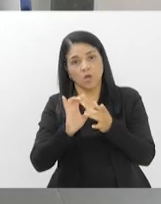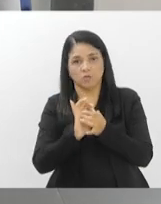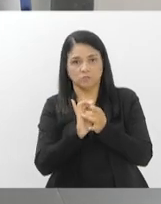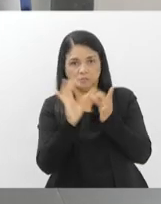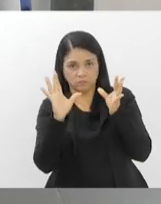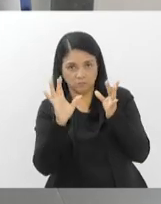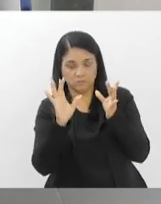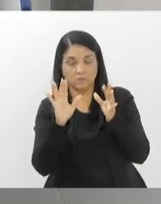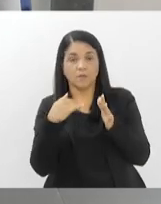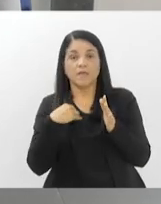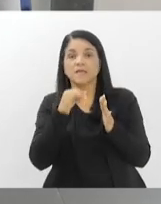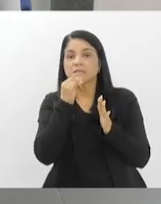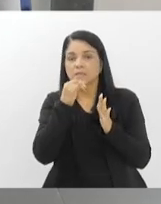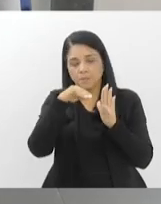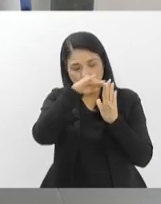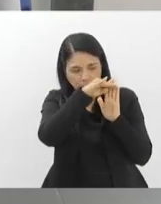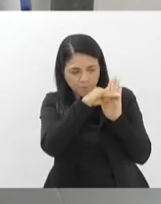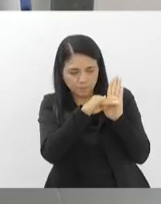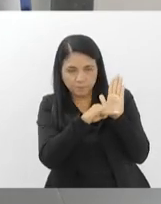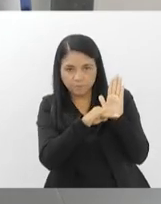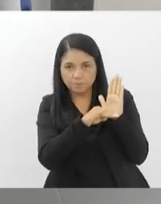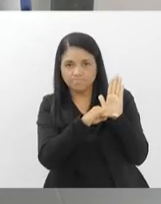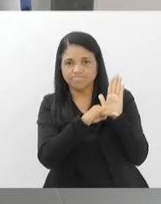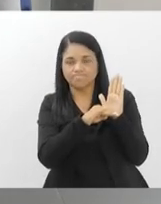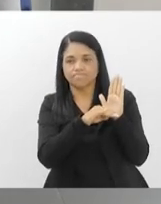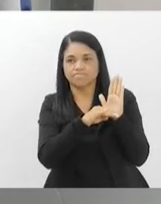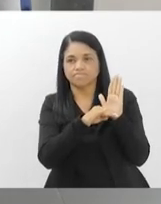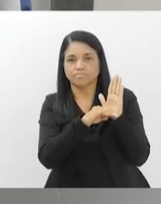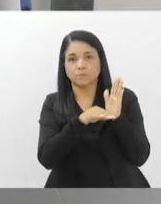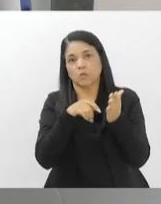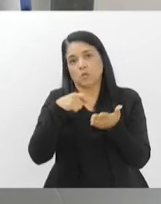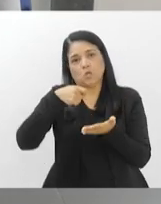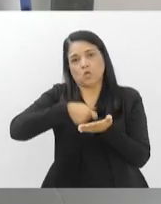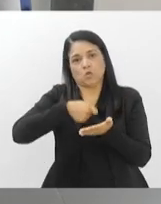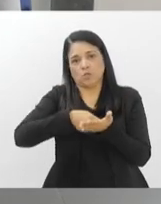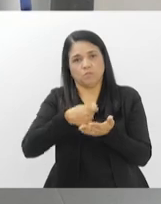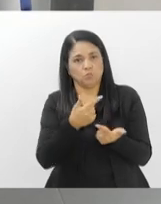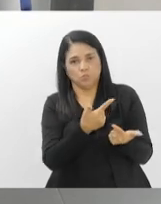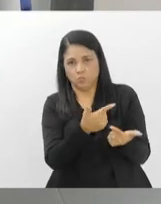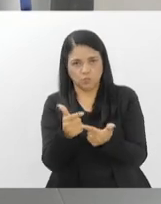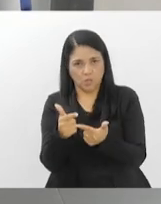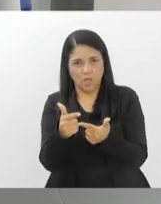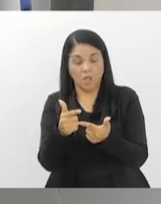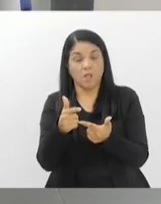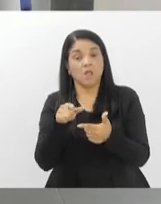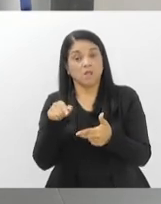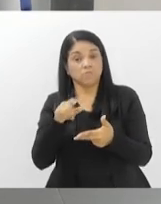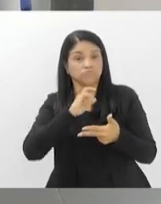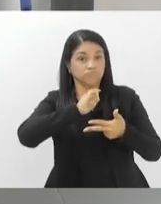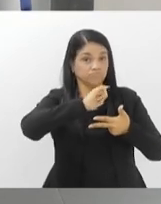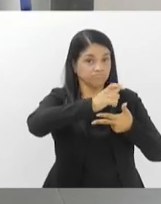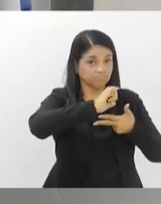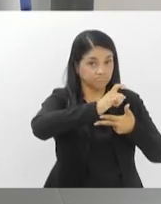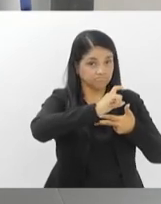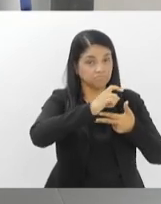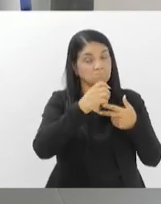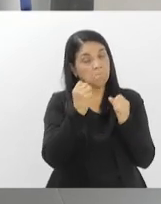Um programa que implicitamente não cria uma obrigatoriedade, que o Poder Executivo pode adotar caso